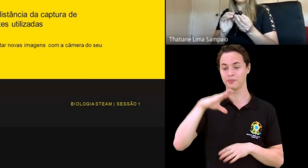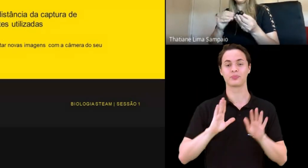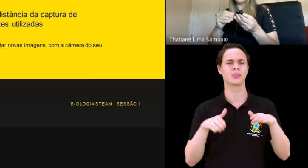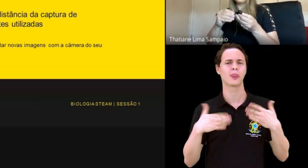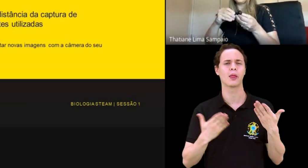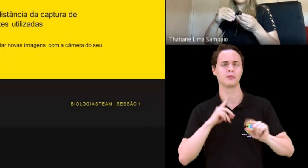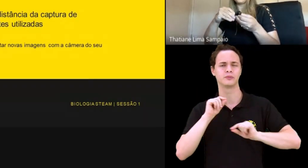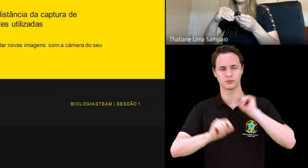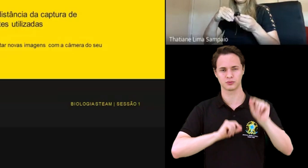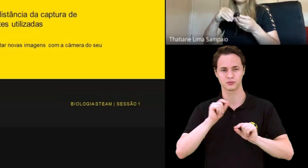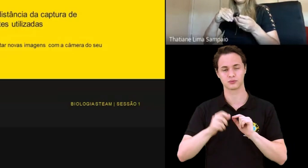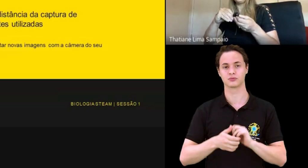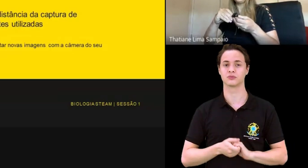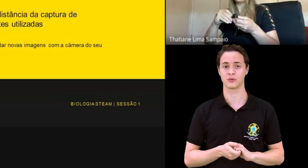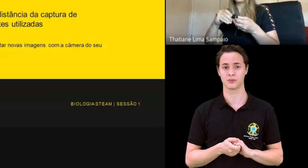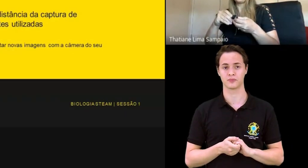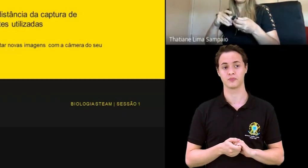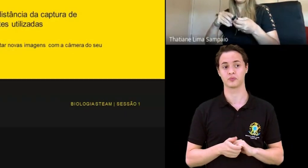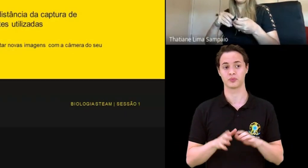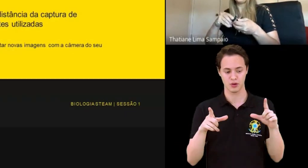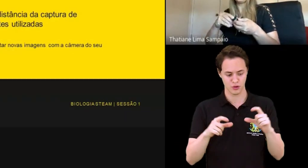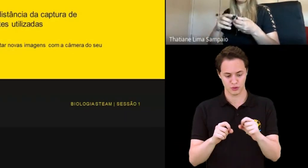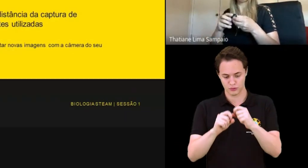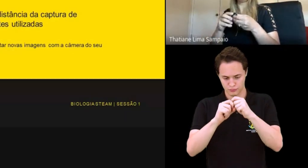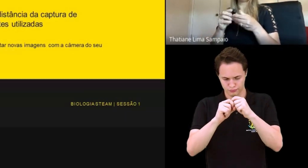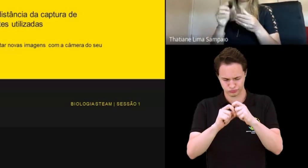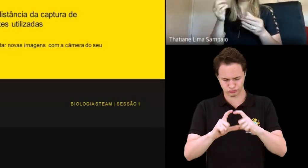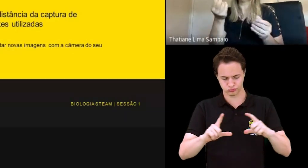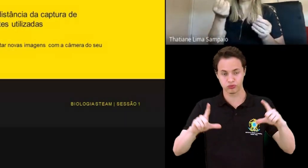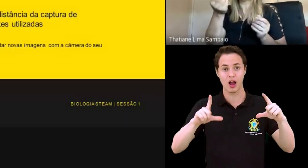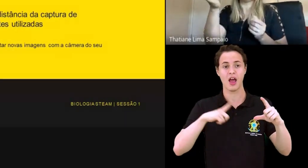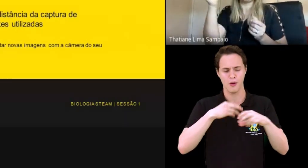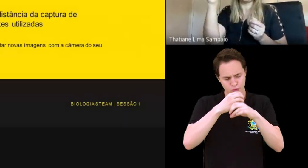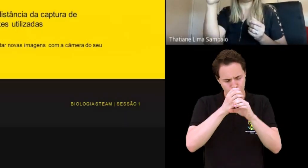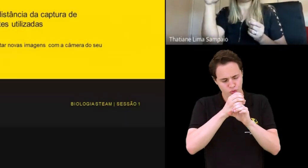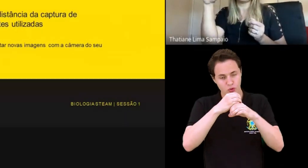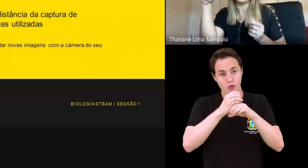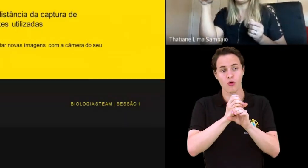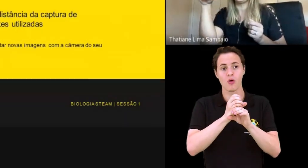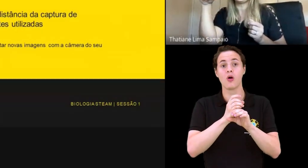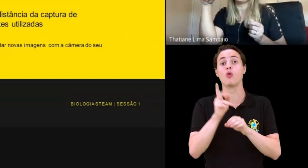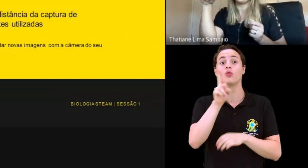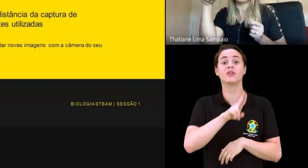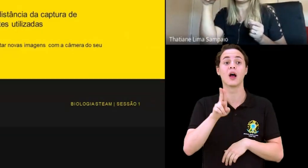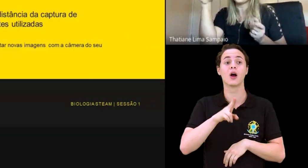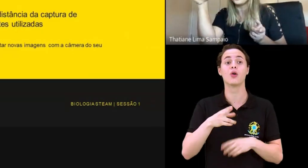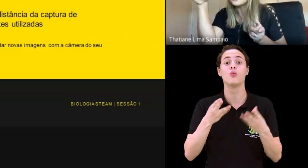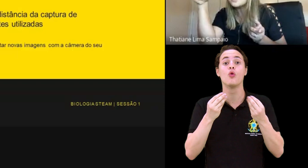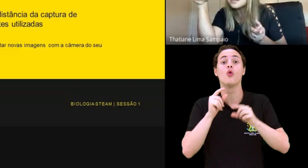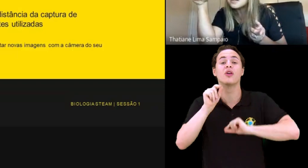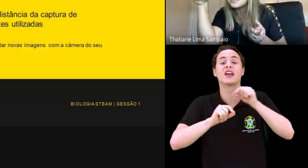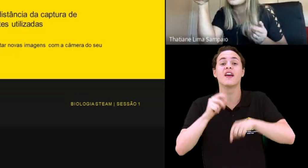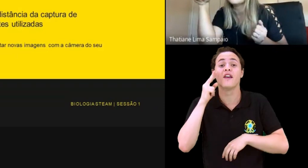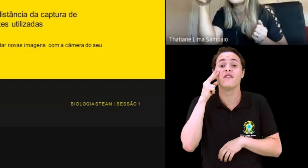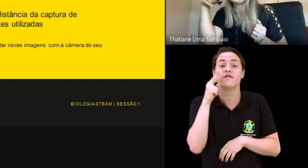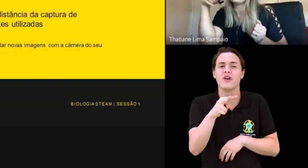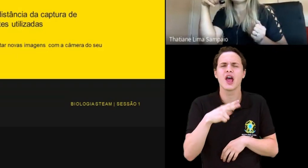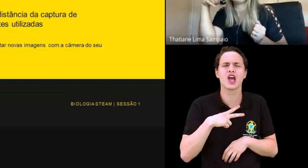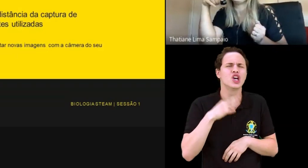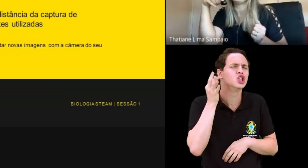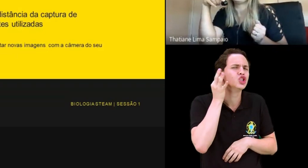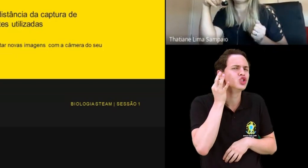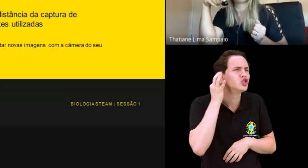Então, esse microscópio de bolso, ele está sendo muito utilizado atualmente para ver joias,